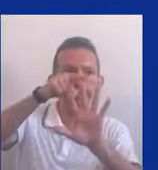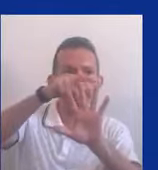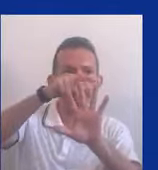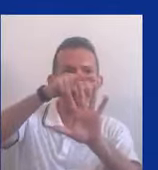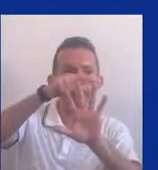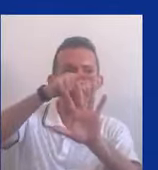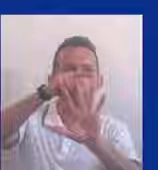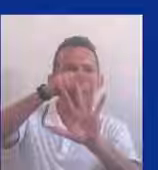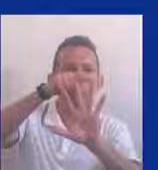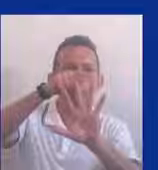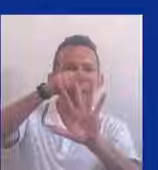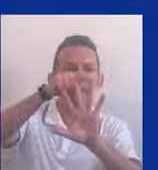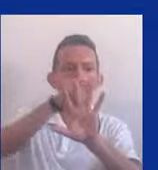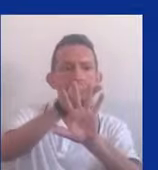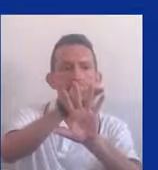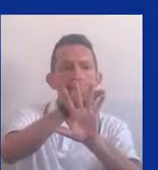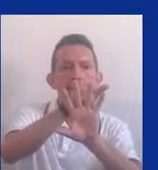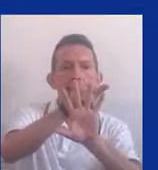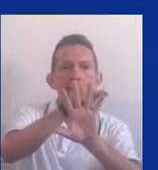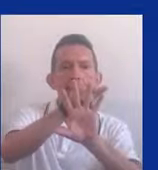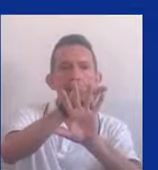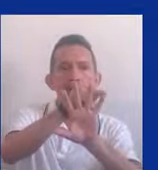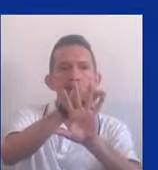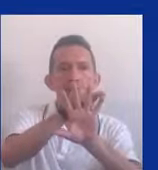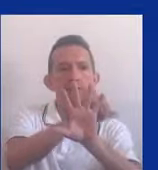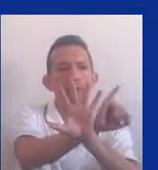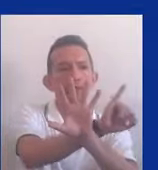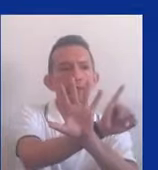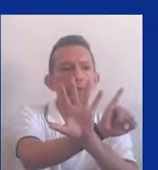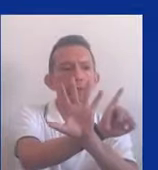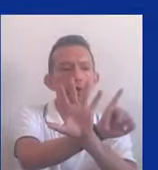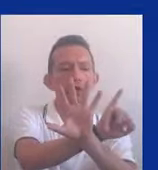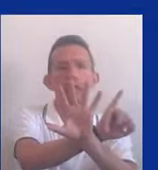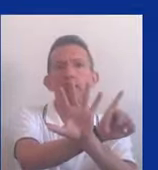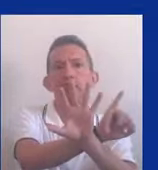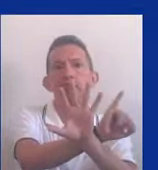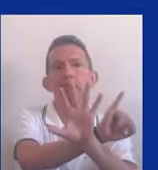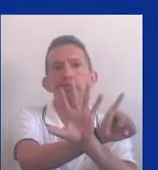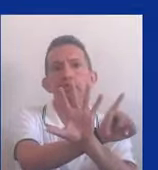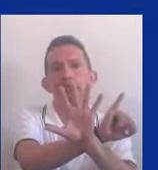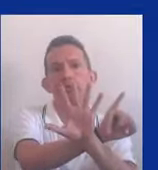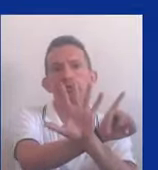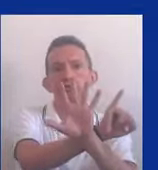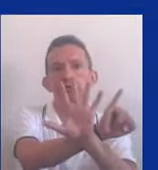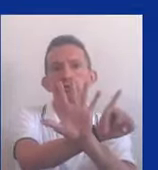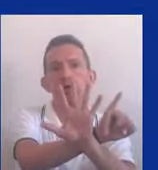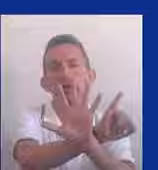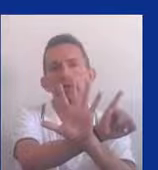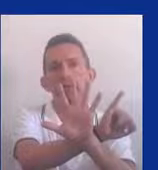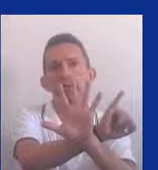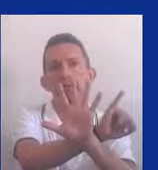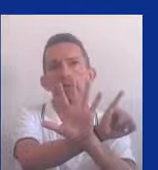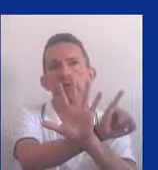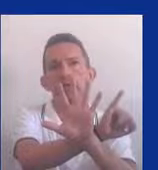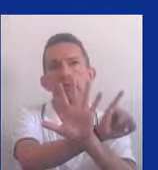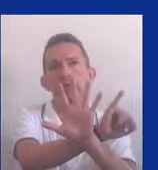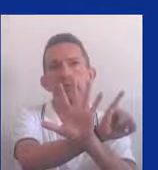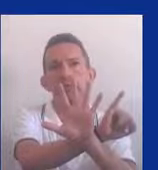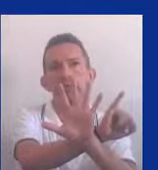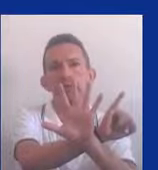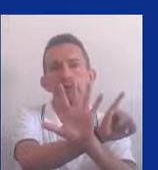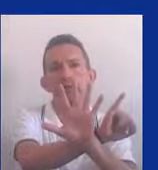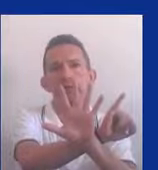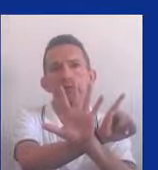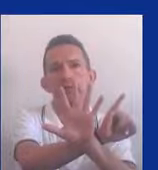lisossomas, mitocôndrias, plastos e peroxissomos. 6 organelas membranosas